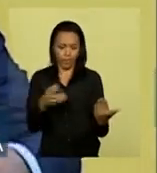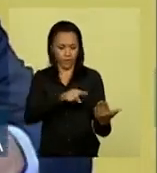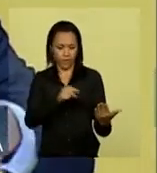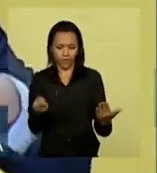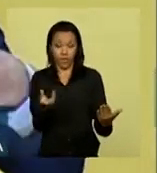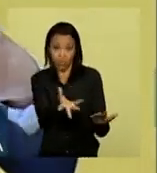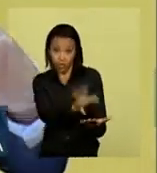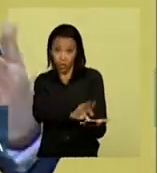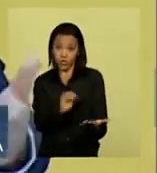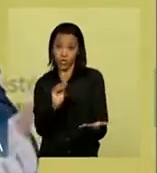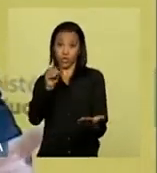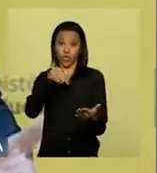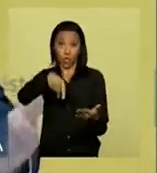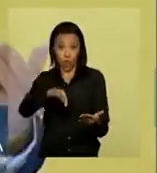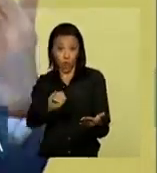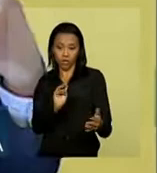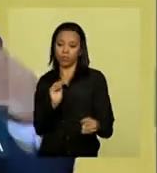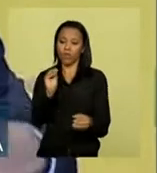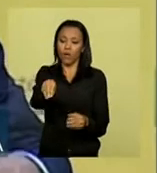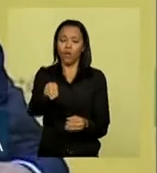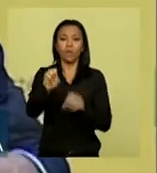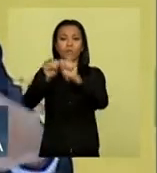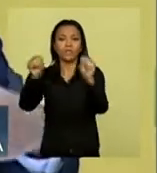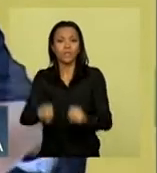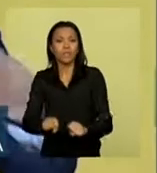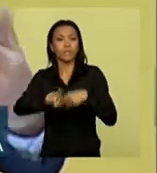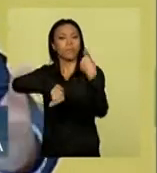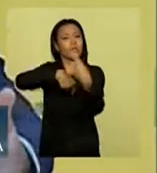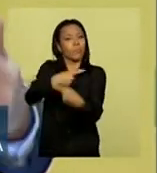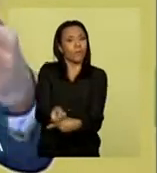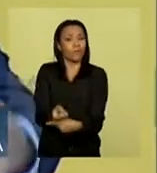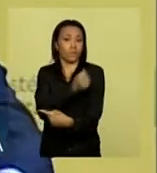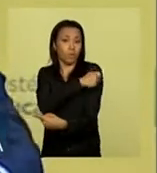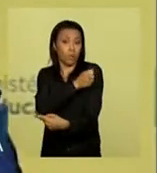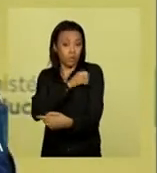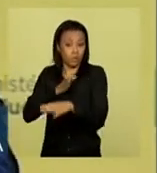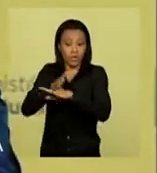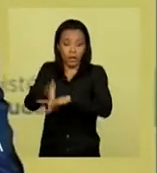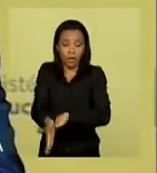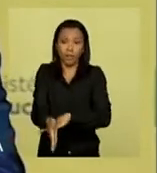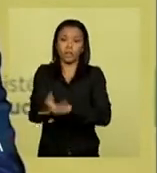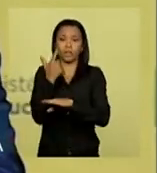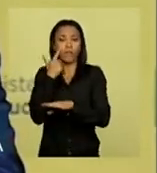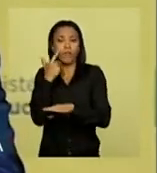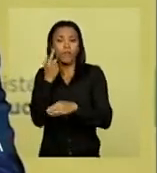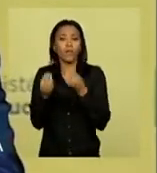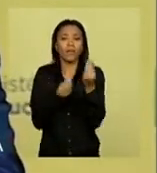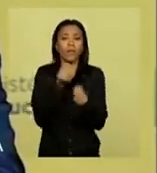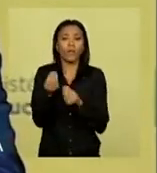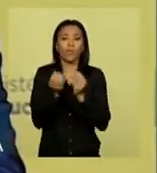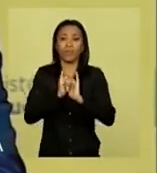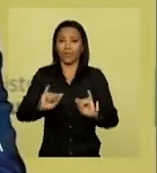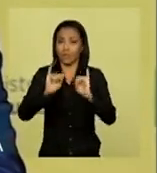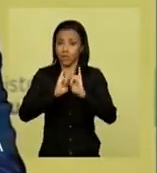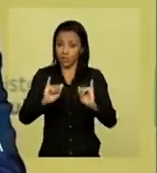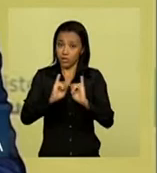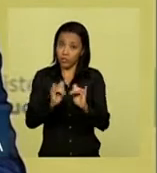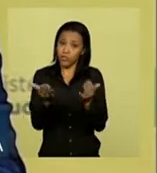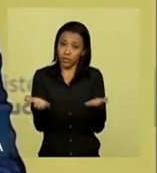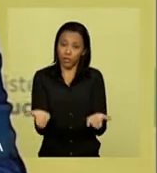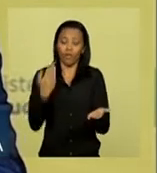colocar no sistema para ficar dar uma eu posso acessar devolver com todas as segurança do sistema então